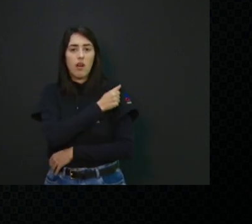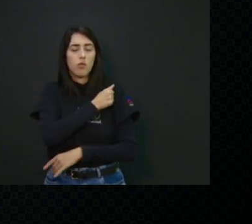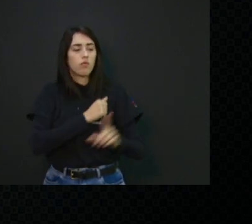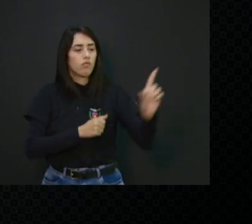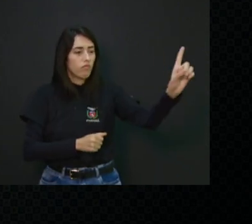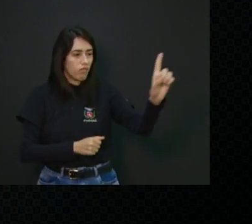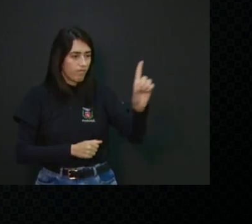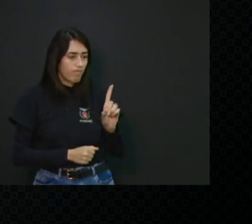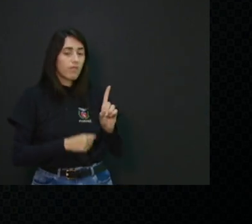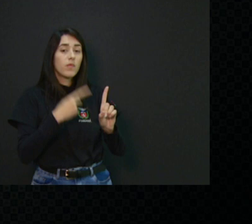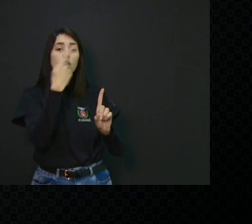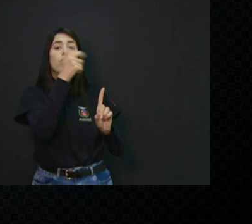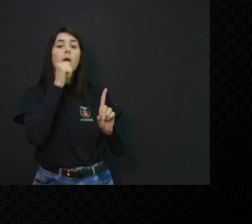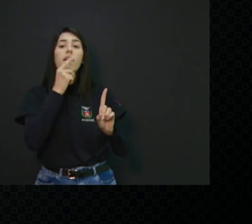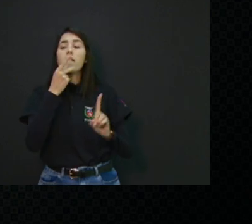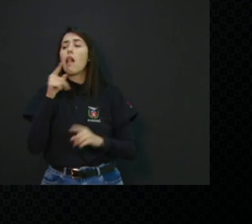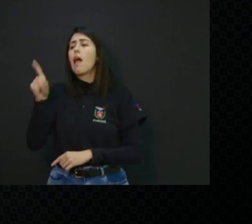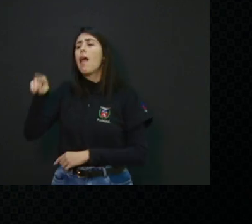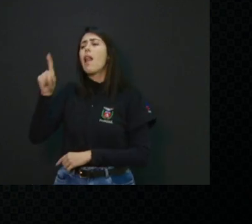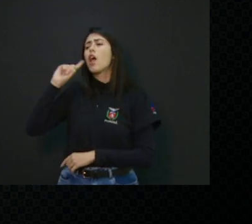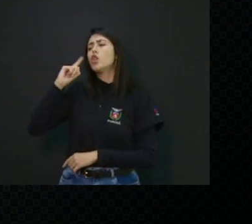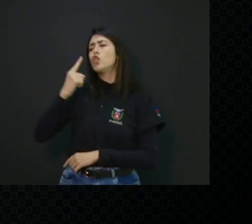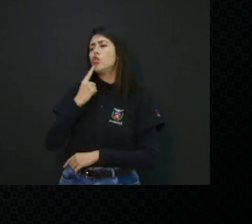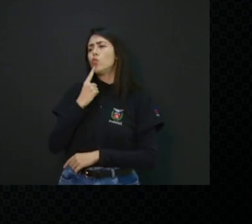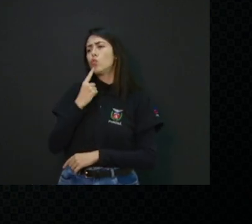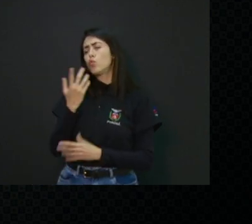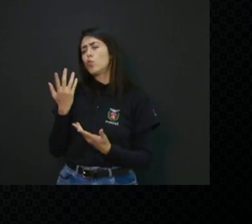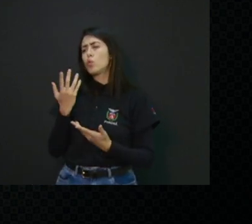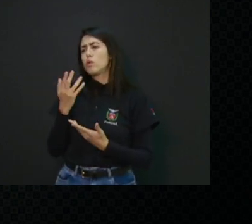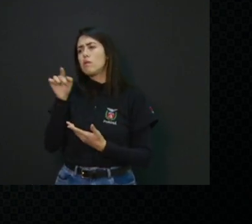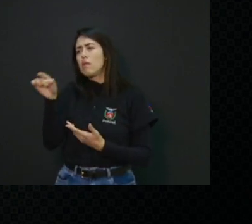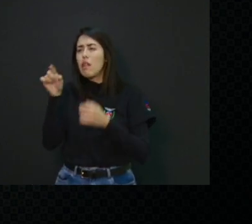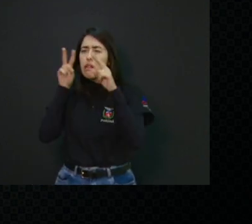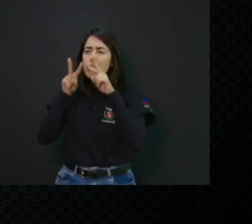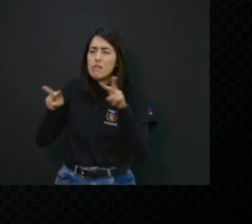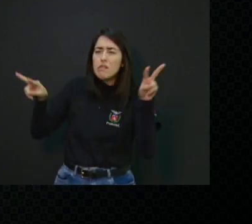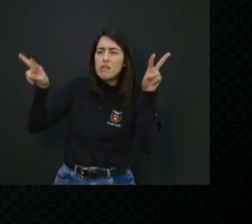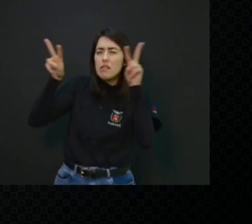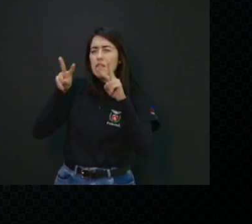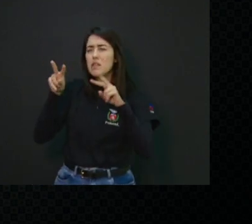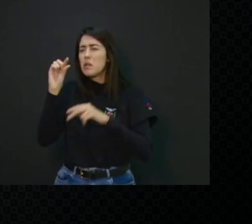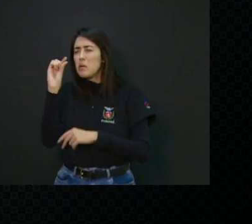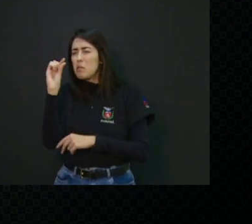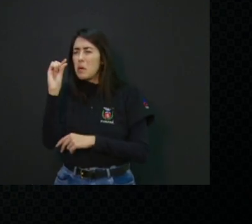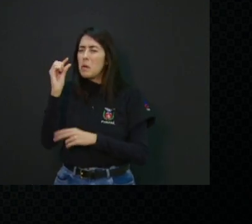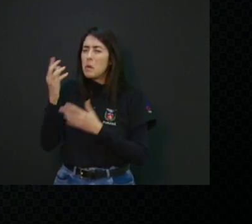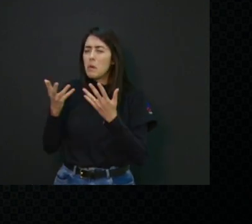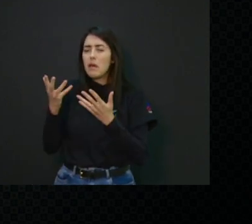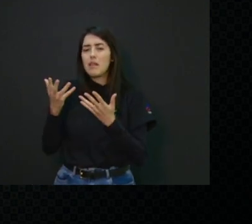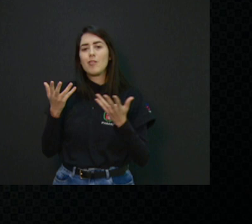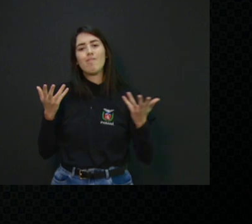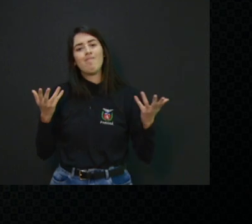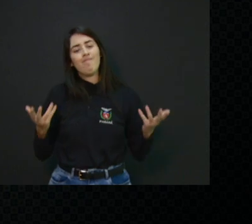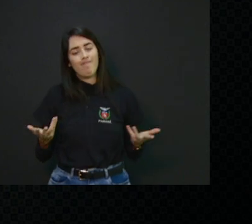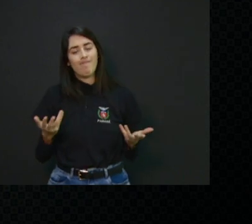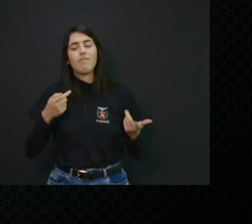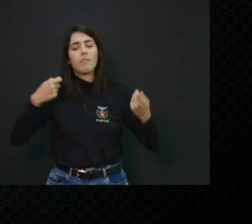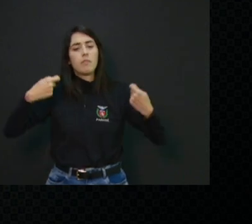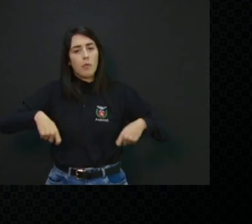fala, ele é surdo e ele não enxerga bem essas questões, né? Então a gente tem que